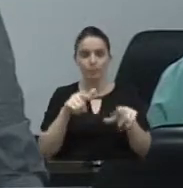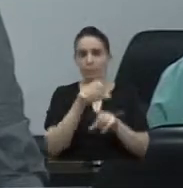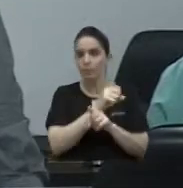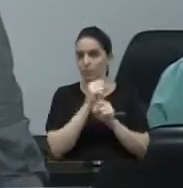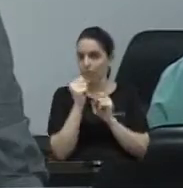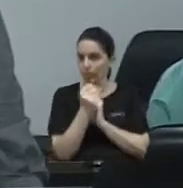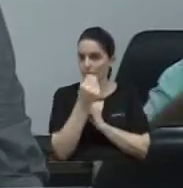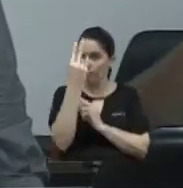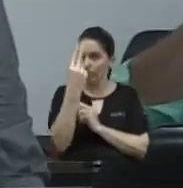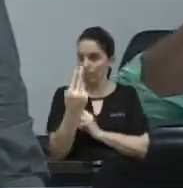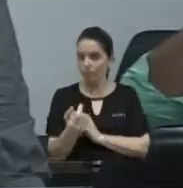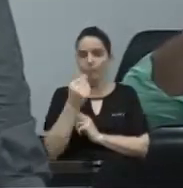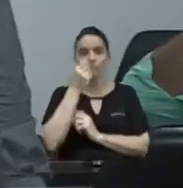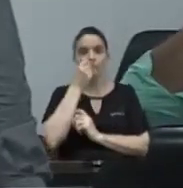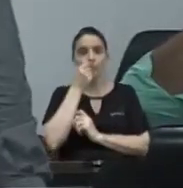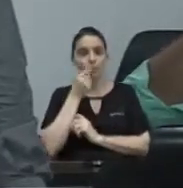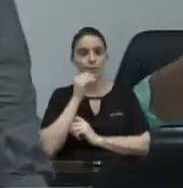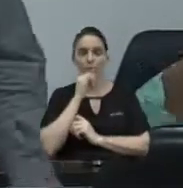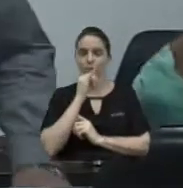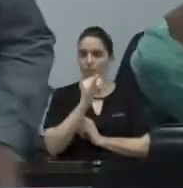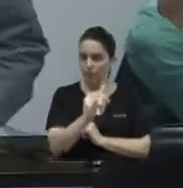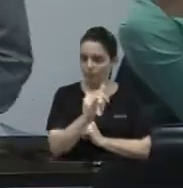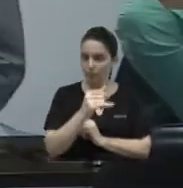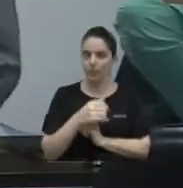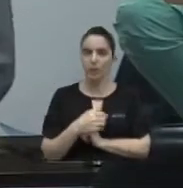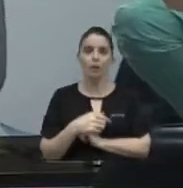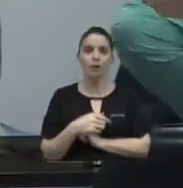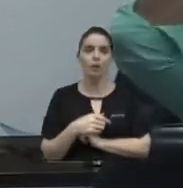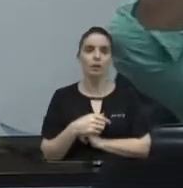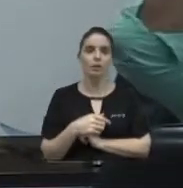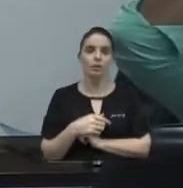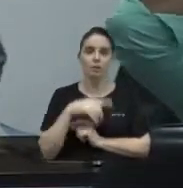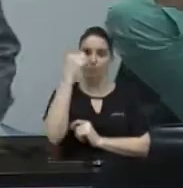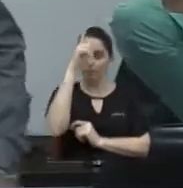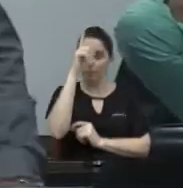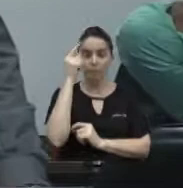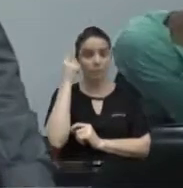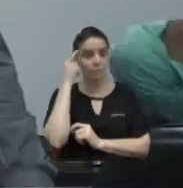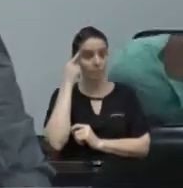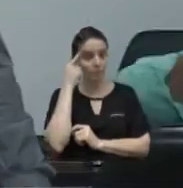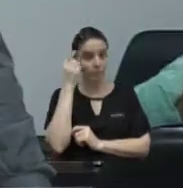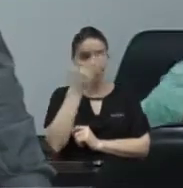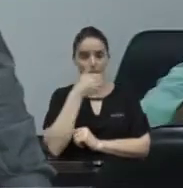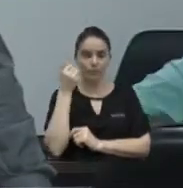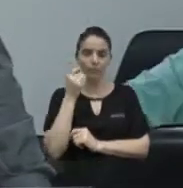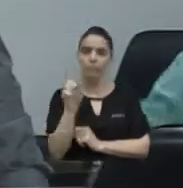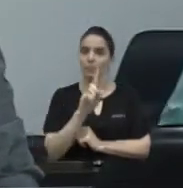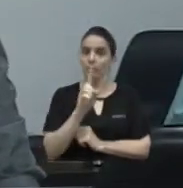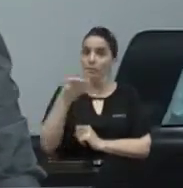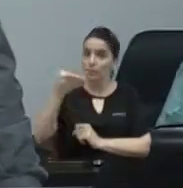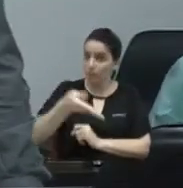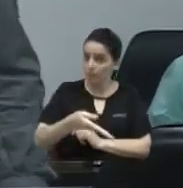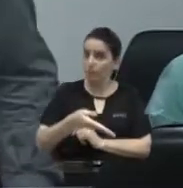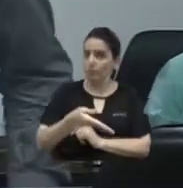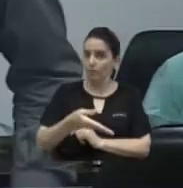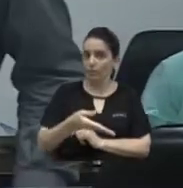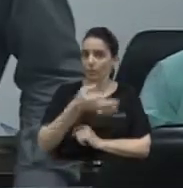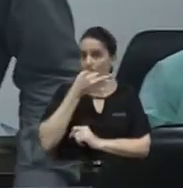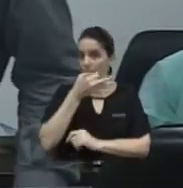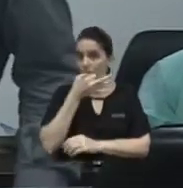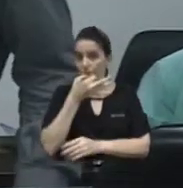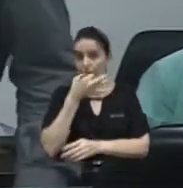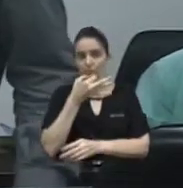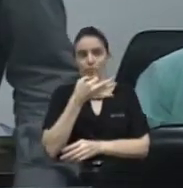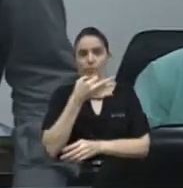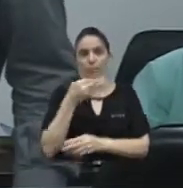como o vereador Estevão disse, eu acho melhor não. Então, nesse momento, são opiniões apenas